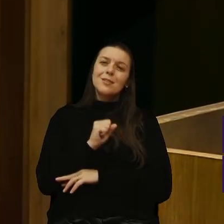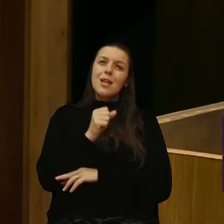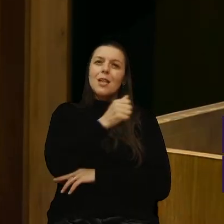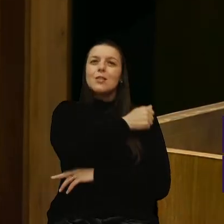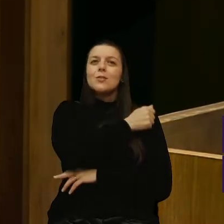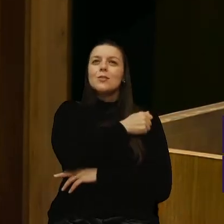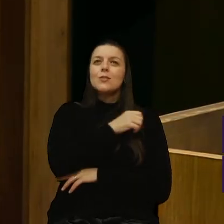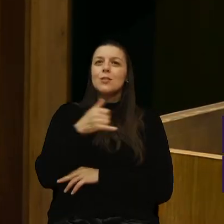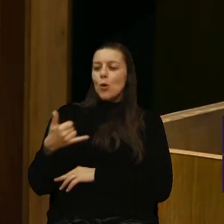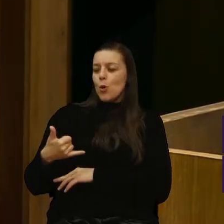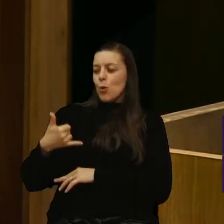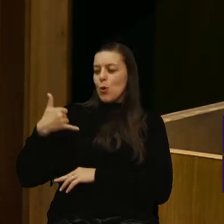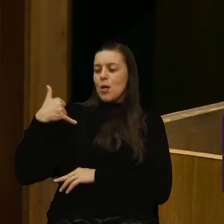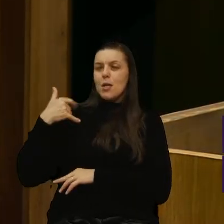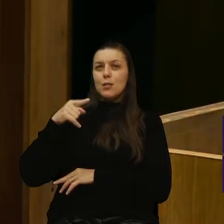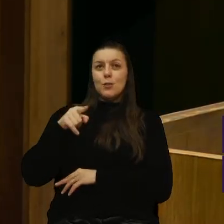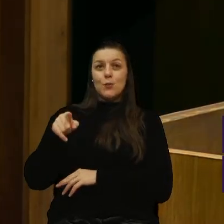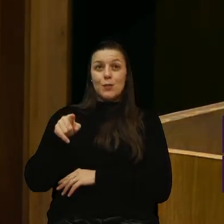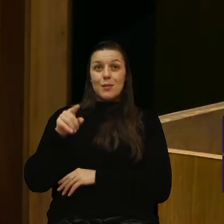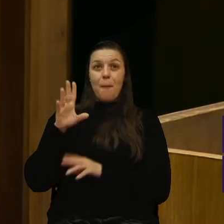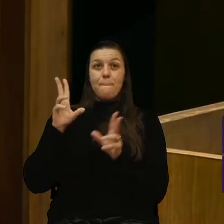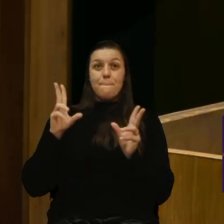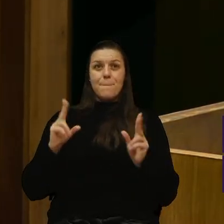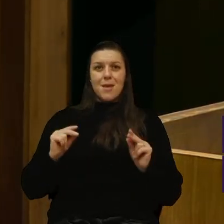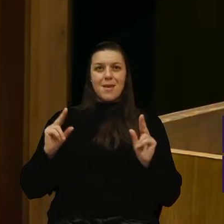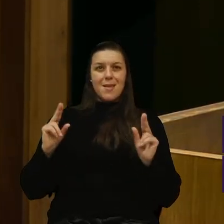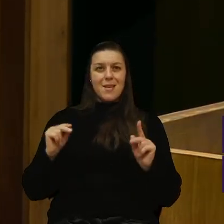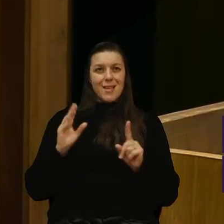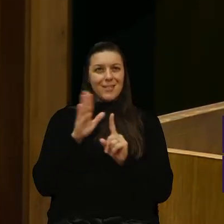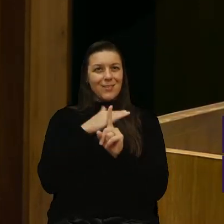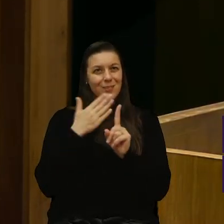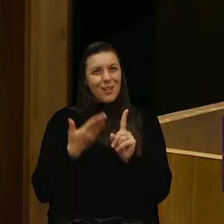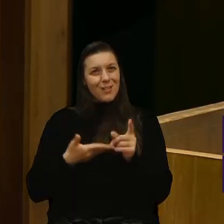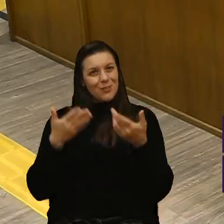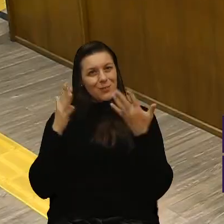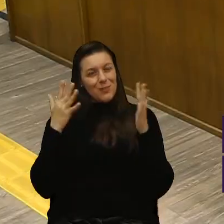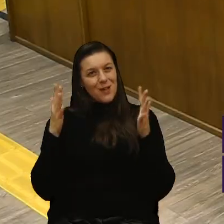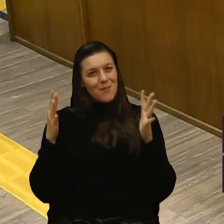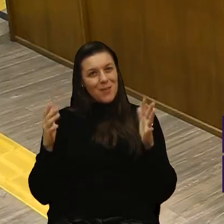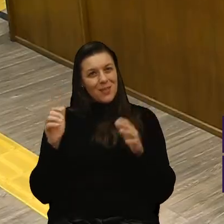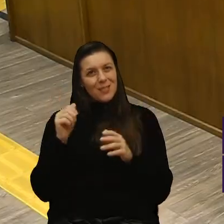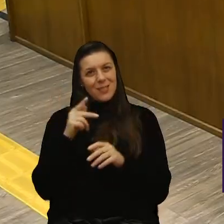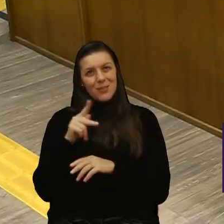orgulhosos porque a senhora merece essa homenagem mais do que ninguém nessa casa. Parabéns, profiana.